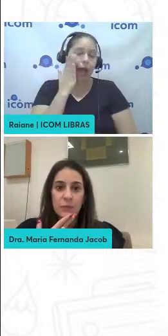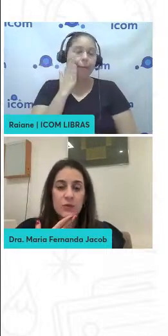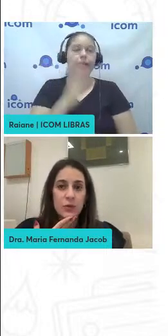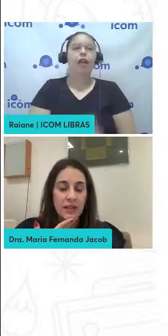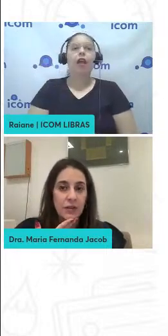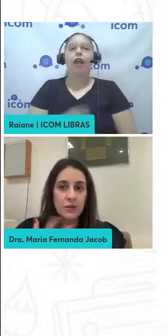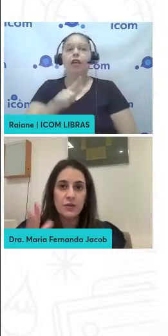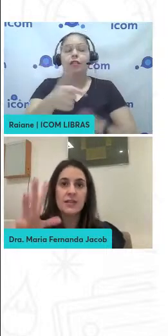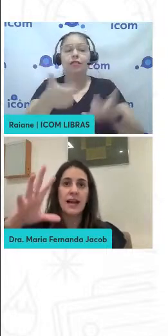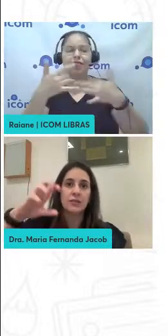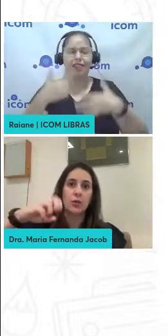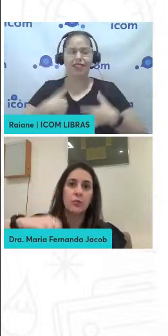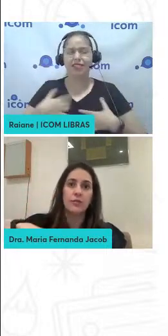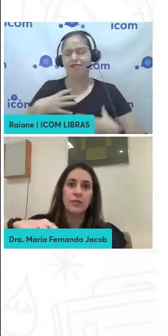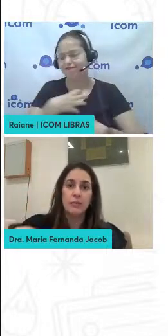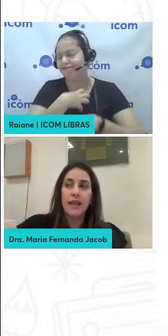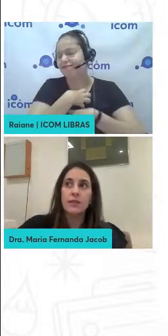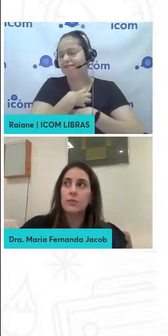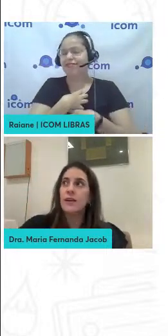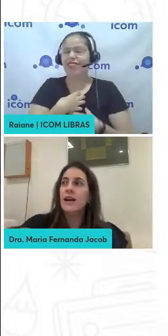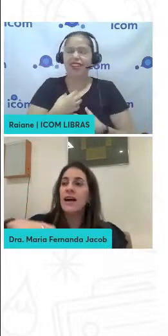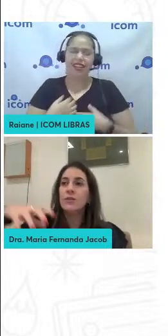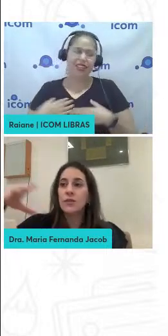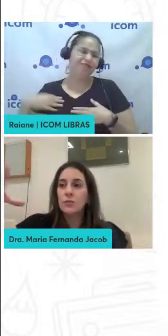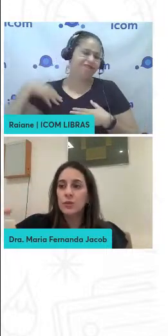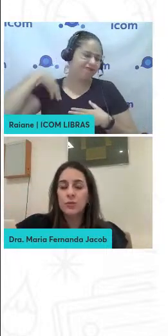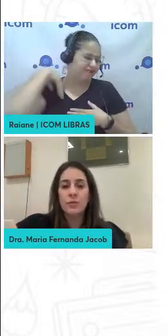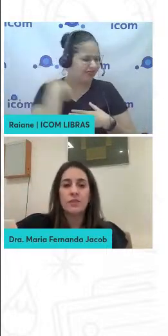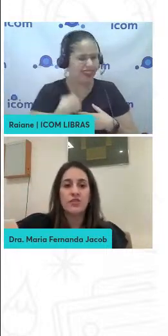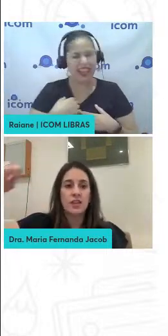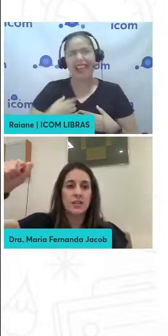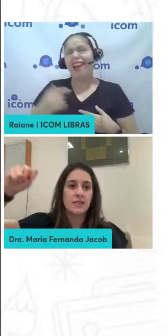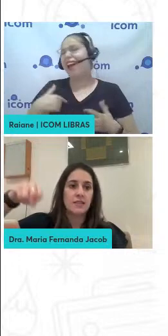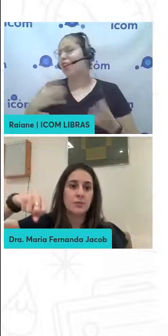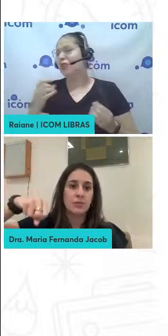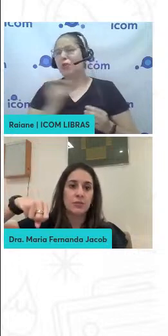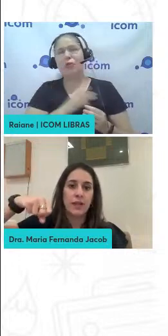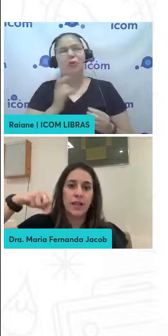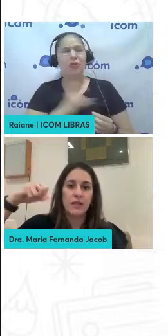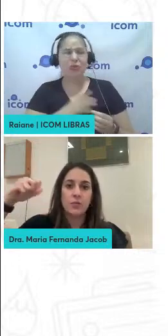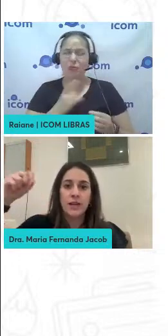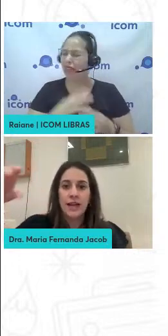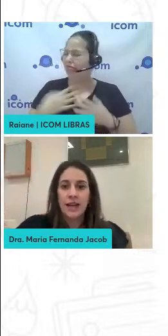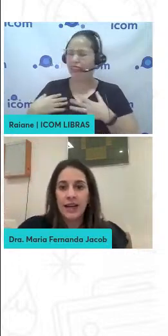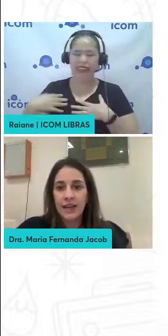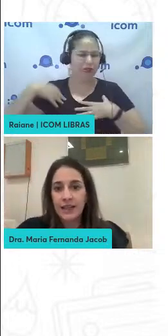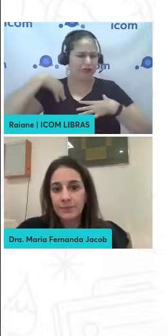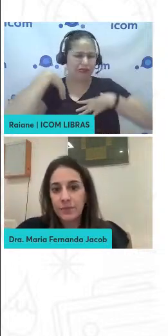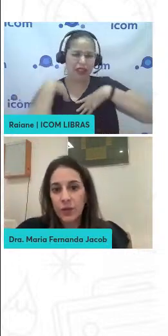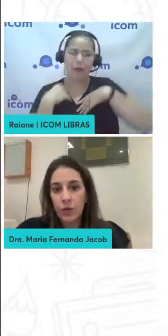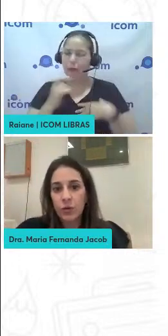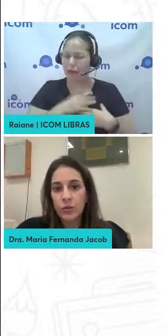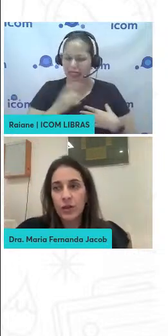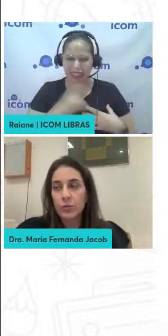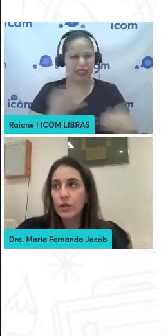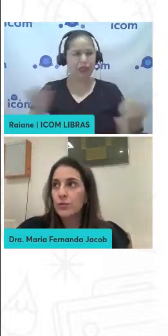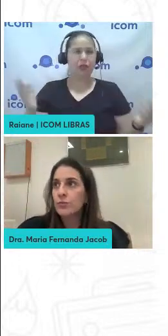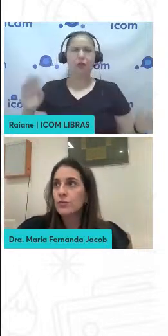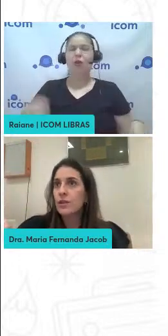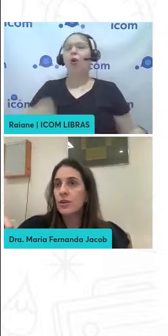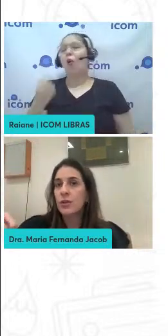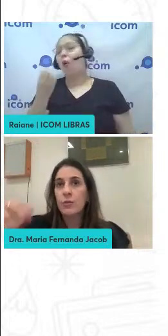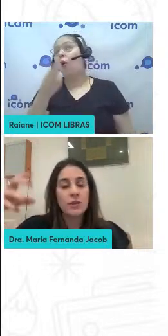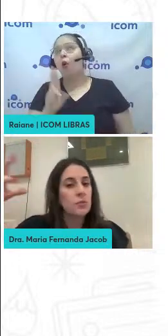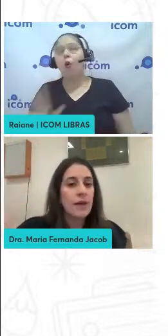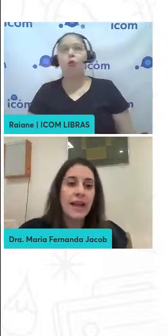uma questão emocional associada a um movimento? Eu tenho muito medo de realizar esse movimento, ou